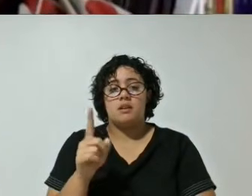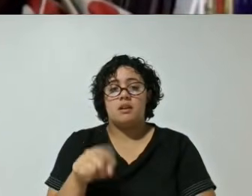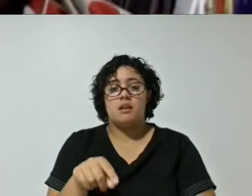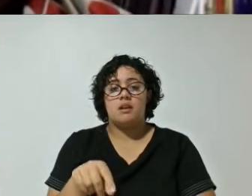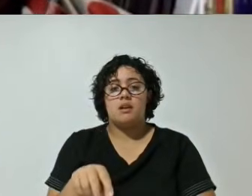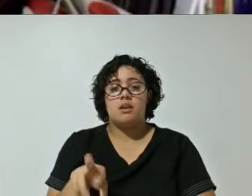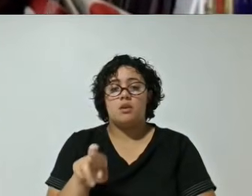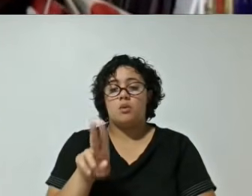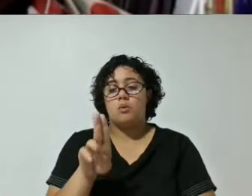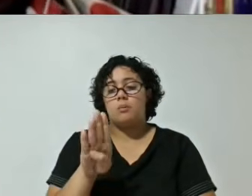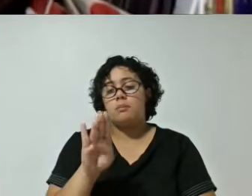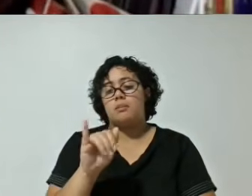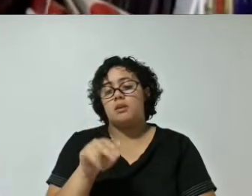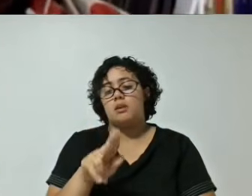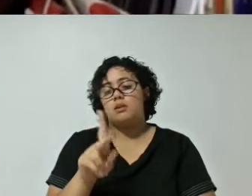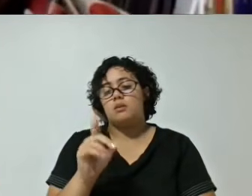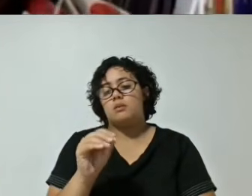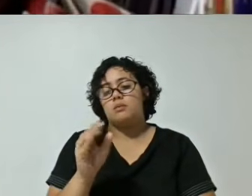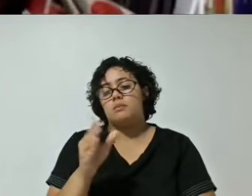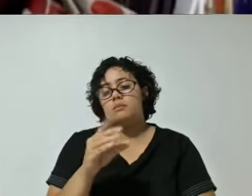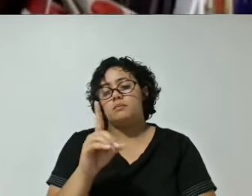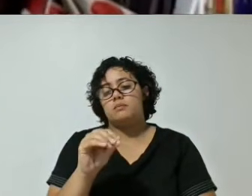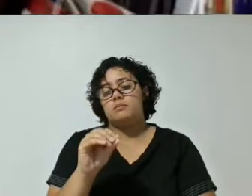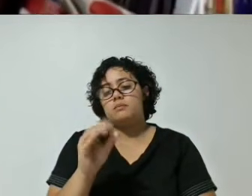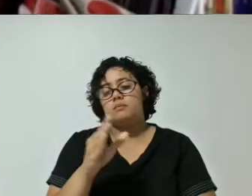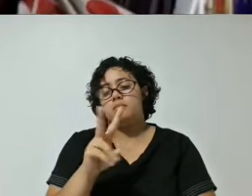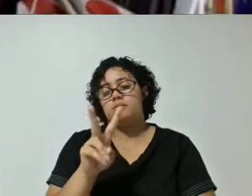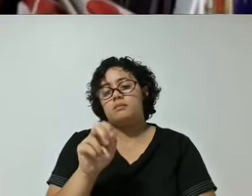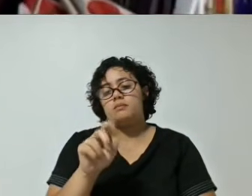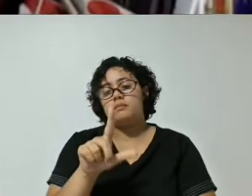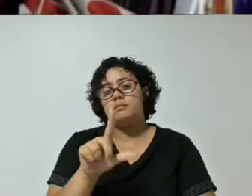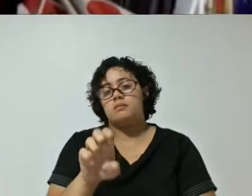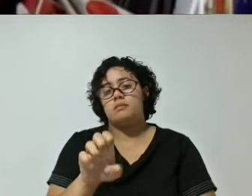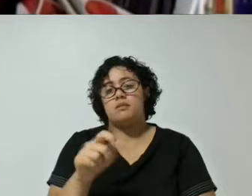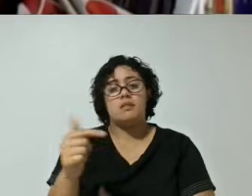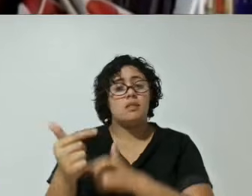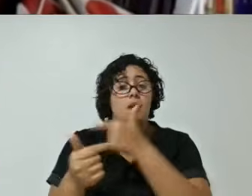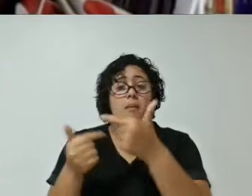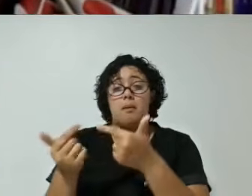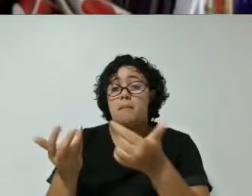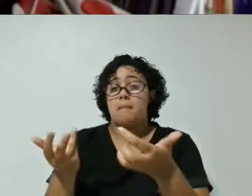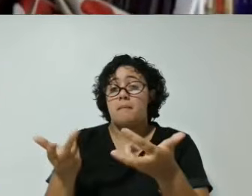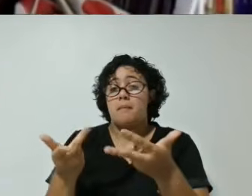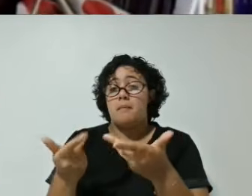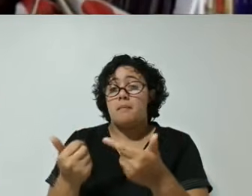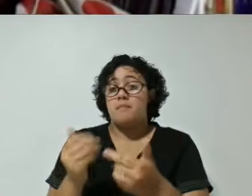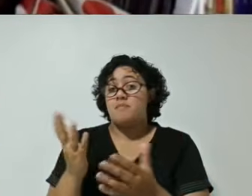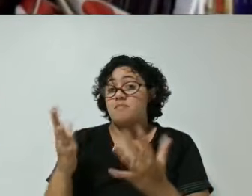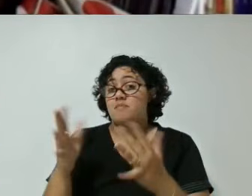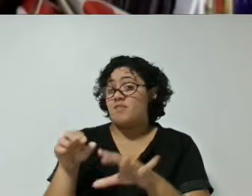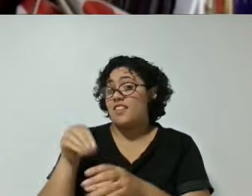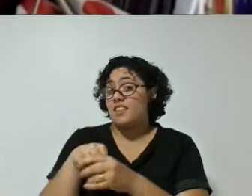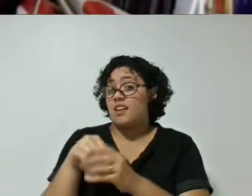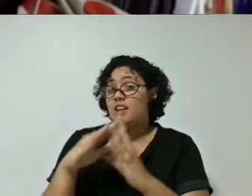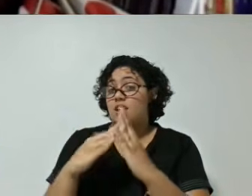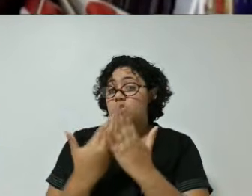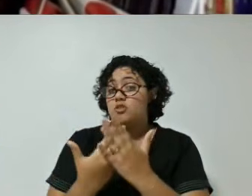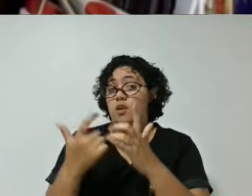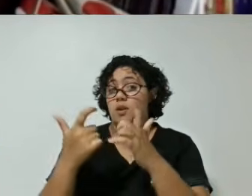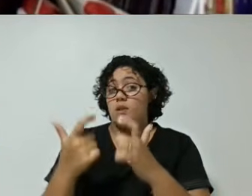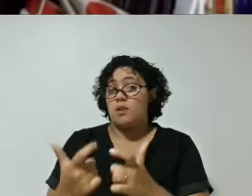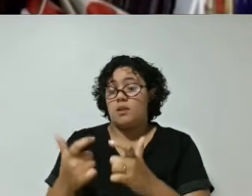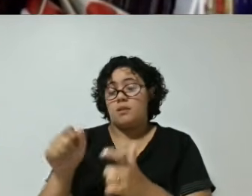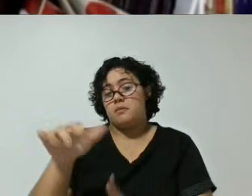fez trabalhos Rubinho do Vale. maravilhosos aí, né? Muito bacana, inclusive nas escolas locais aí também da região